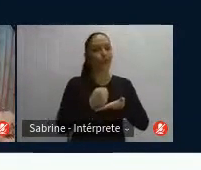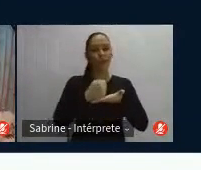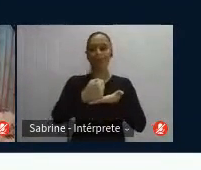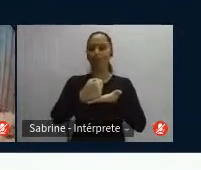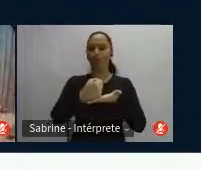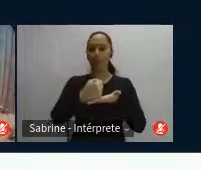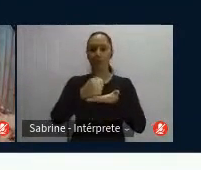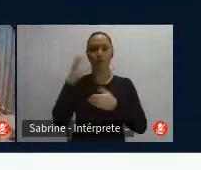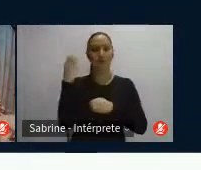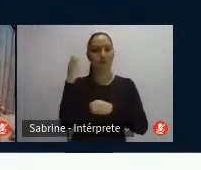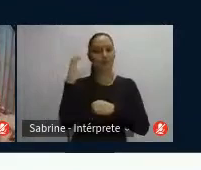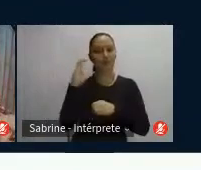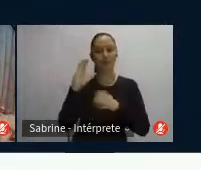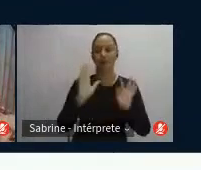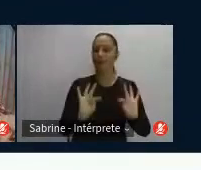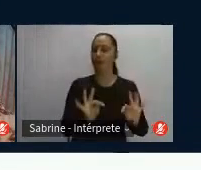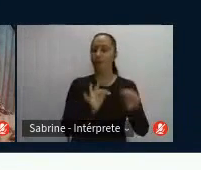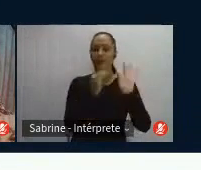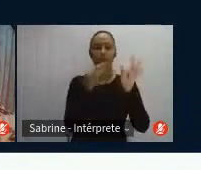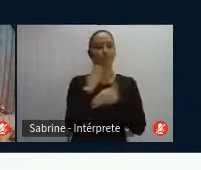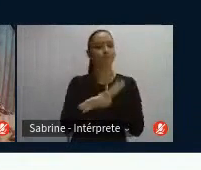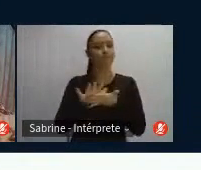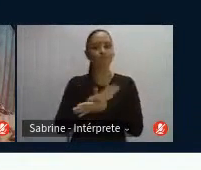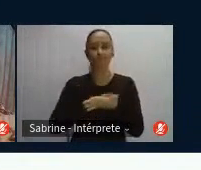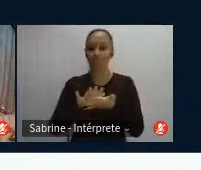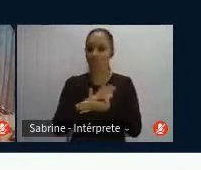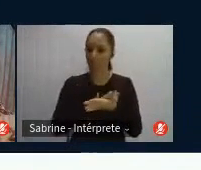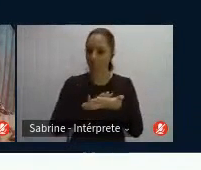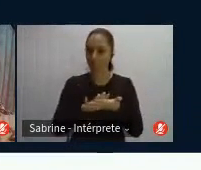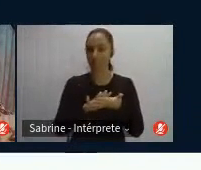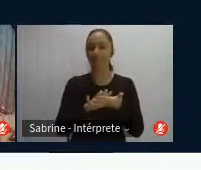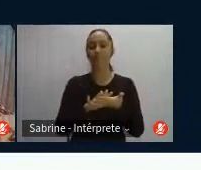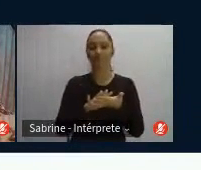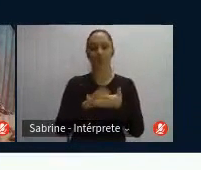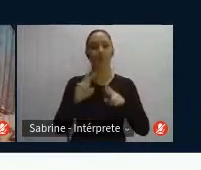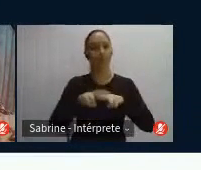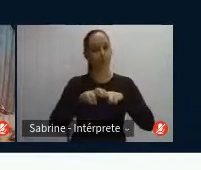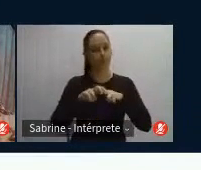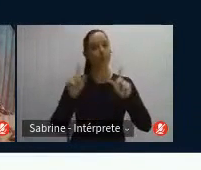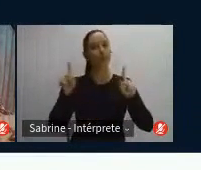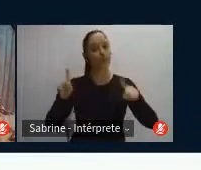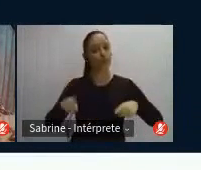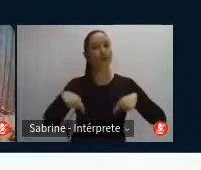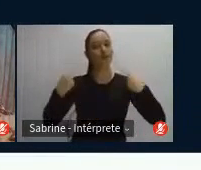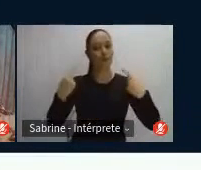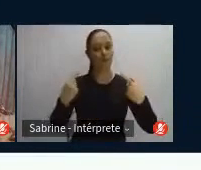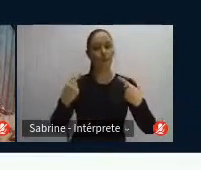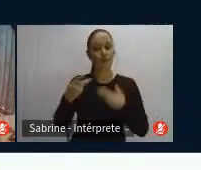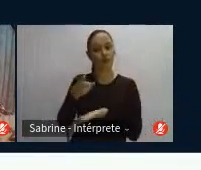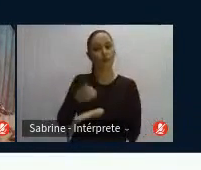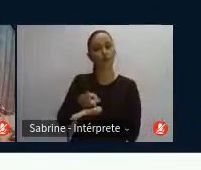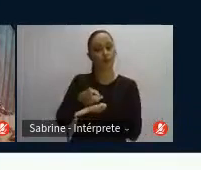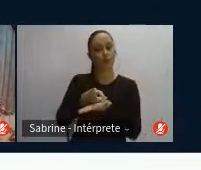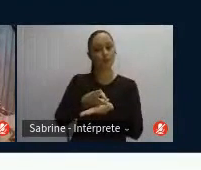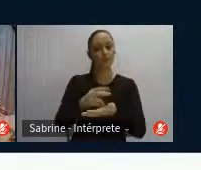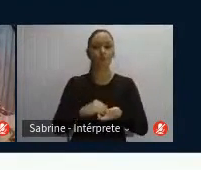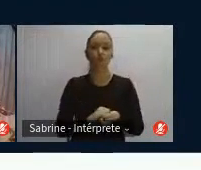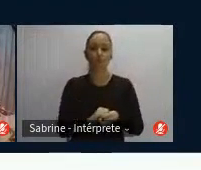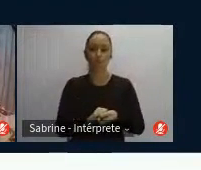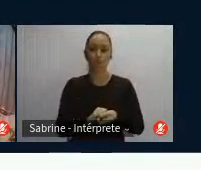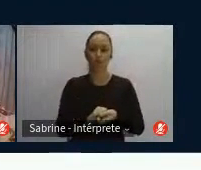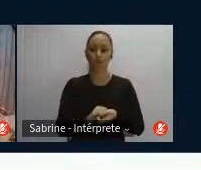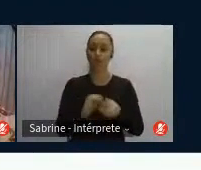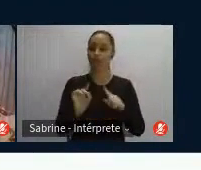tecnologia, e eu acho que é um desafio que a gente tem pela frente. No entanto, esse trabalho de